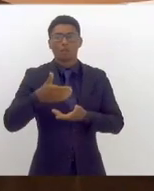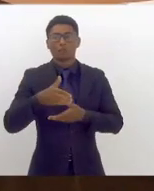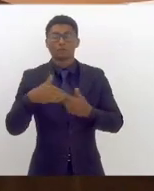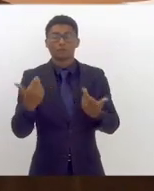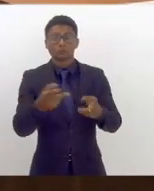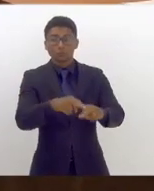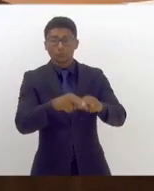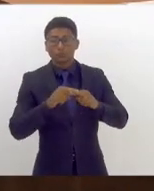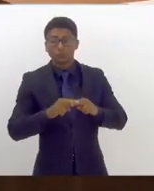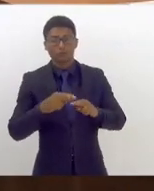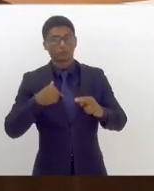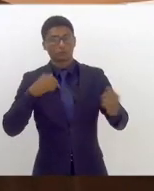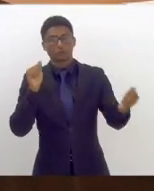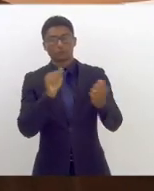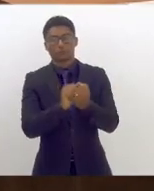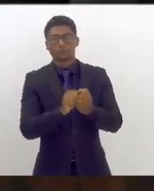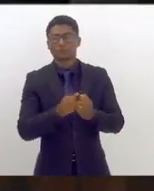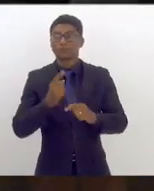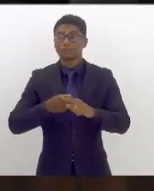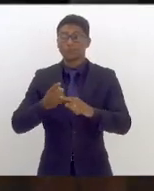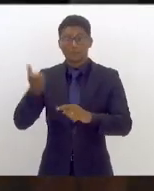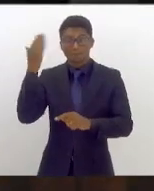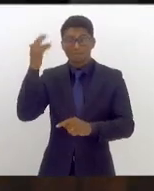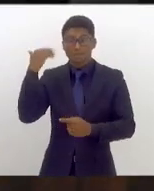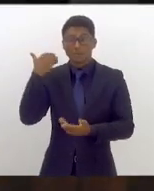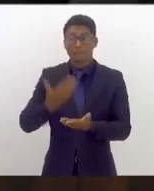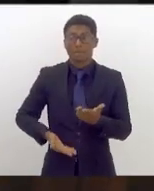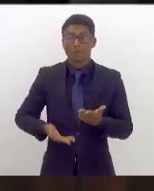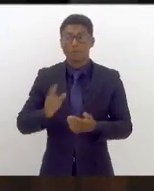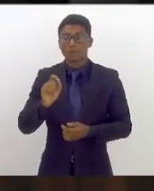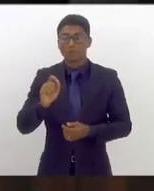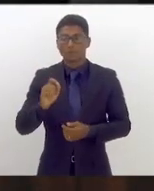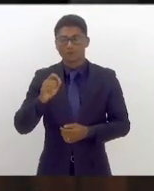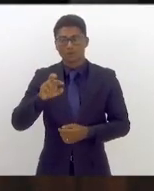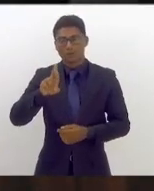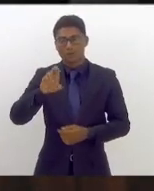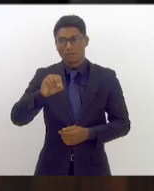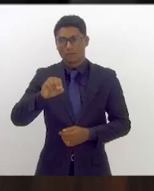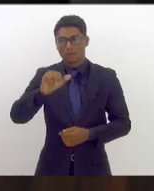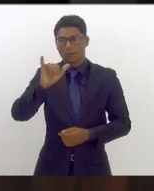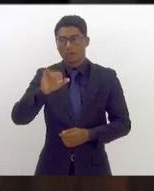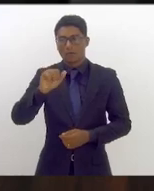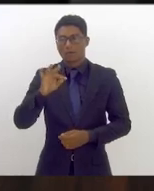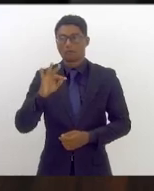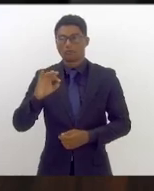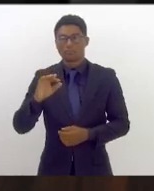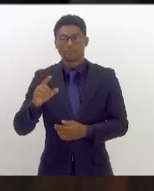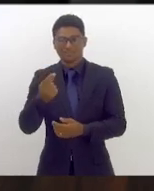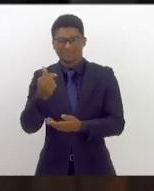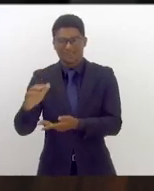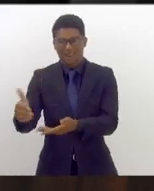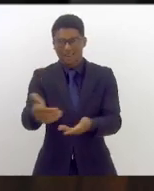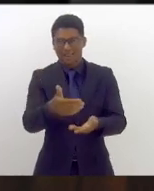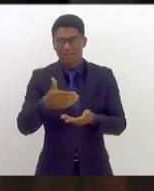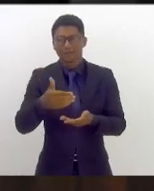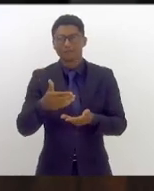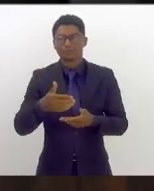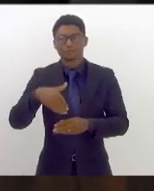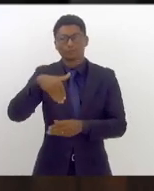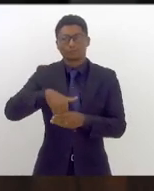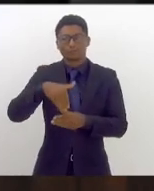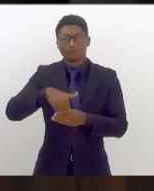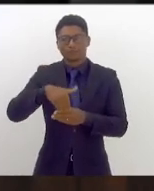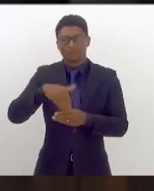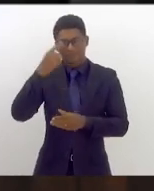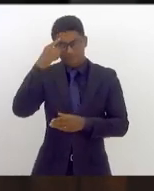ele porque nós perdemos naquele momento tinha sido votado no Congresso 2012